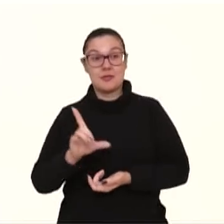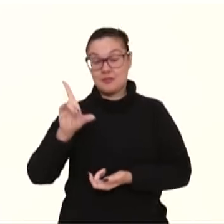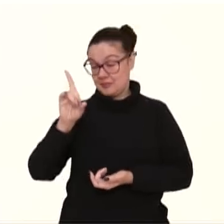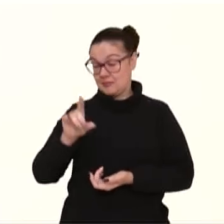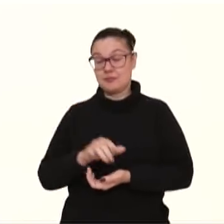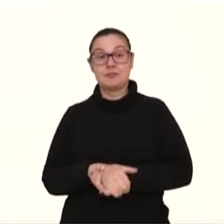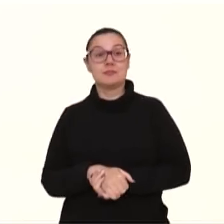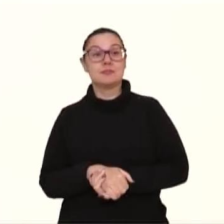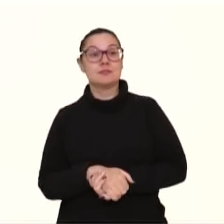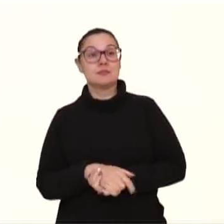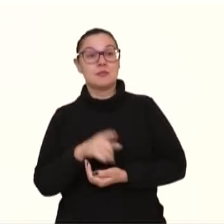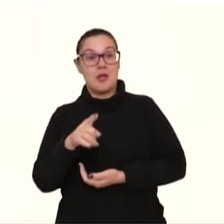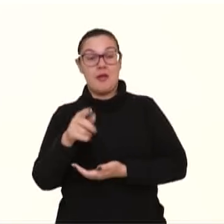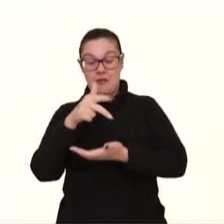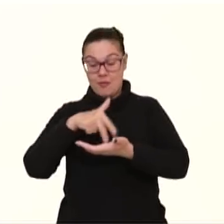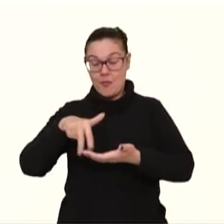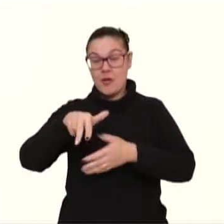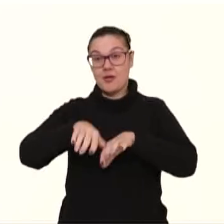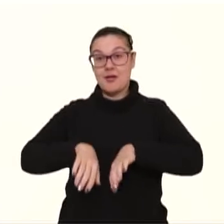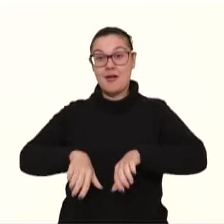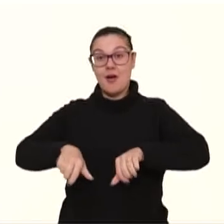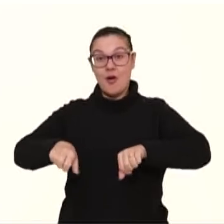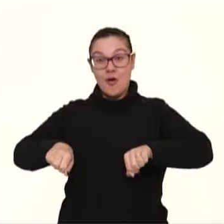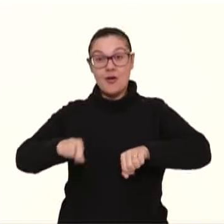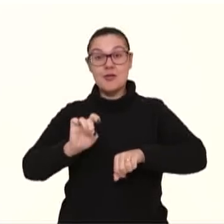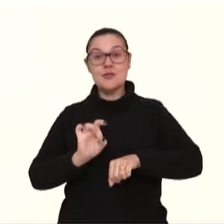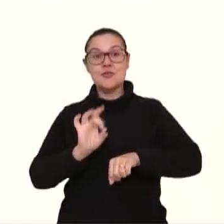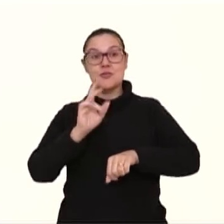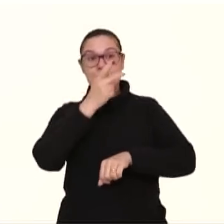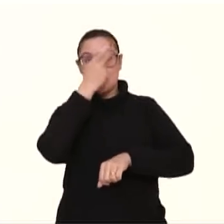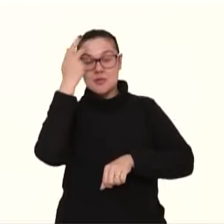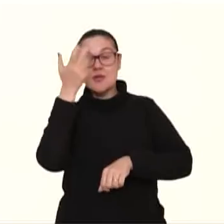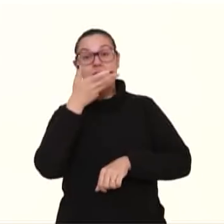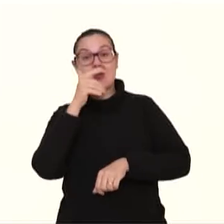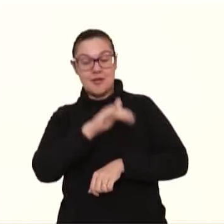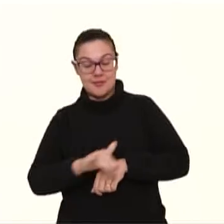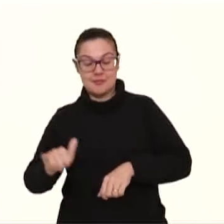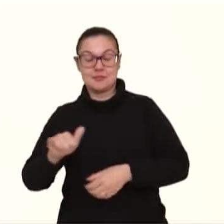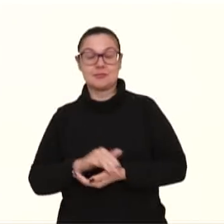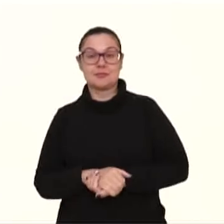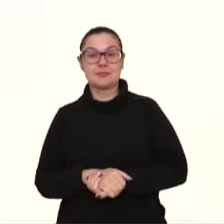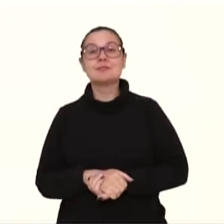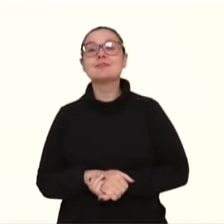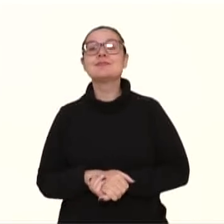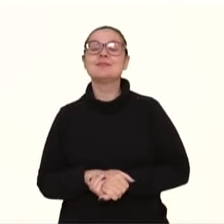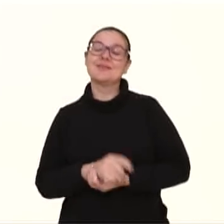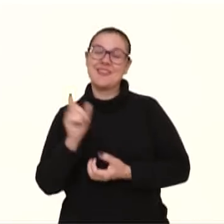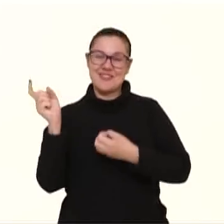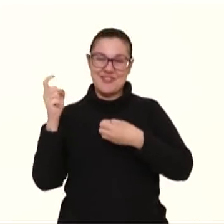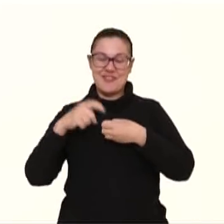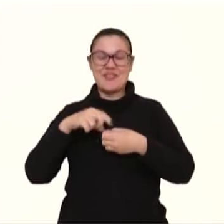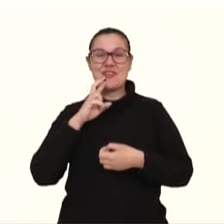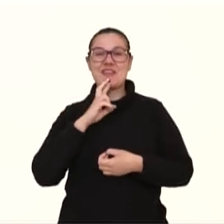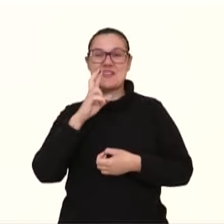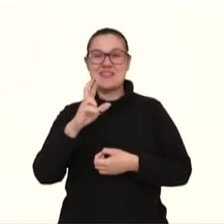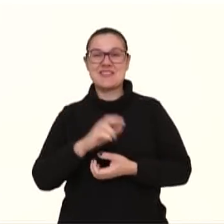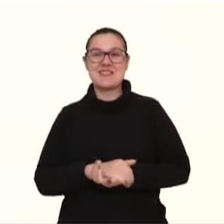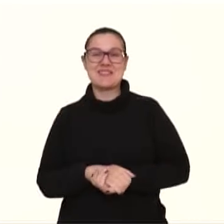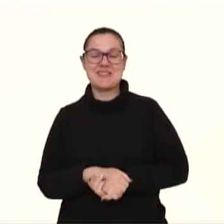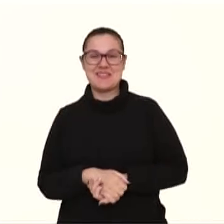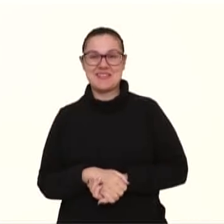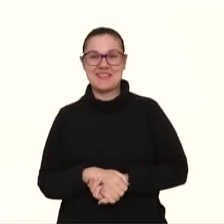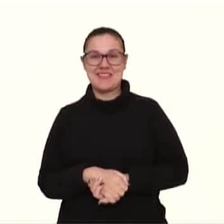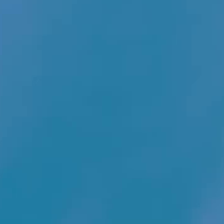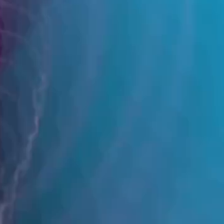alternativa D. É uma dança de roda feita apenas por criança. Então daqui a pouco nós voltamos com a